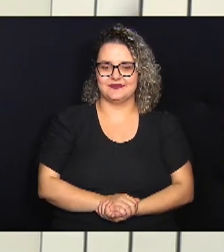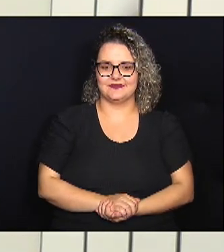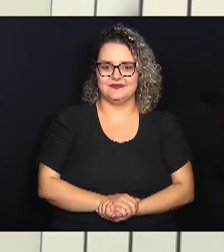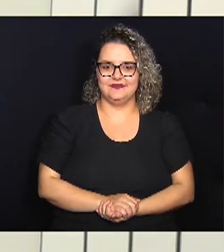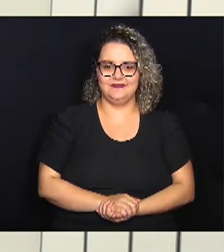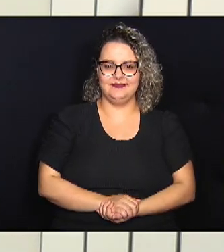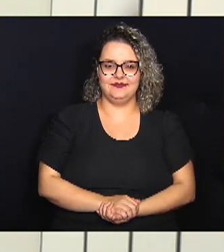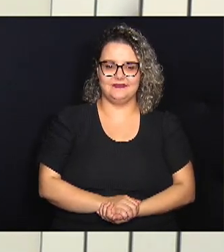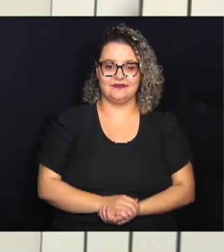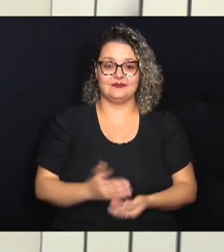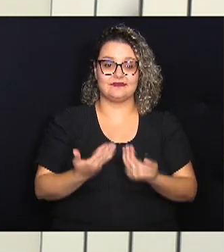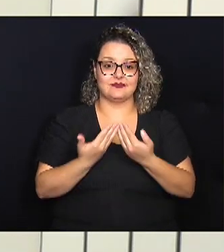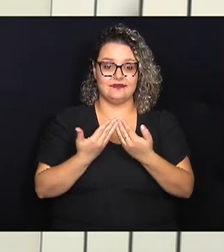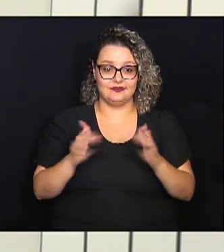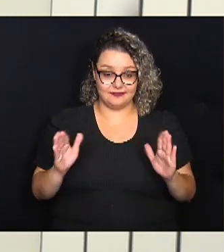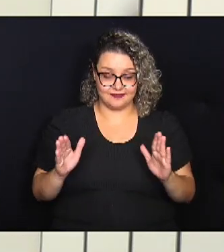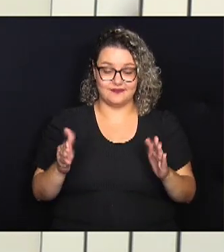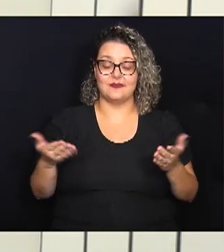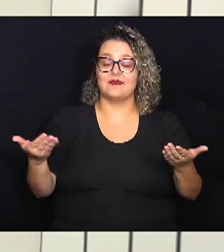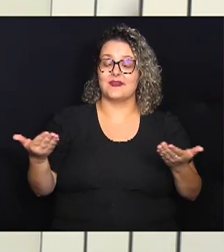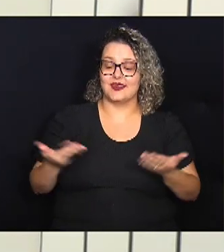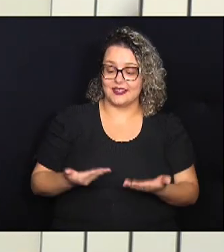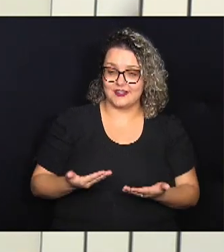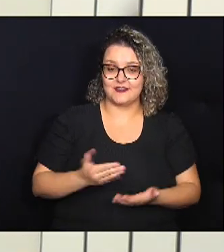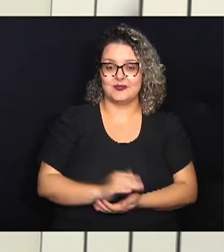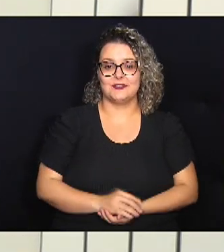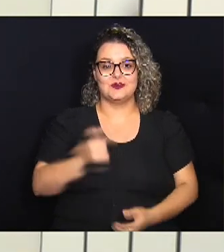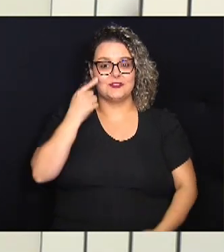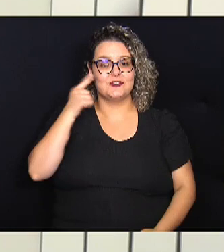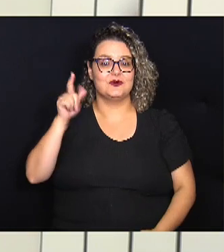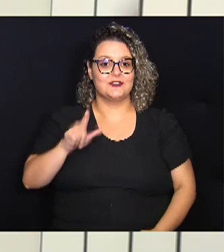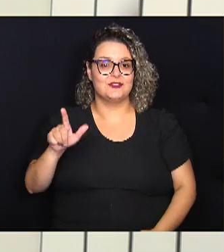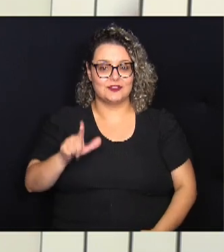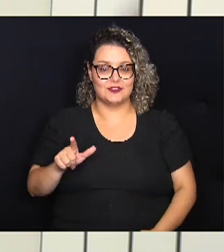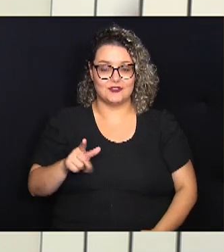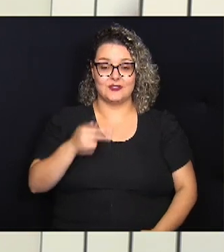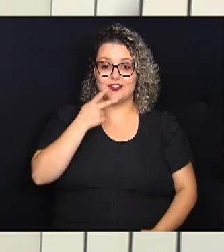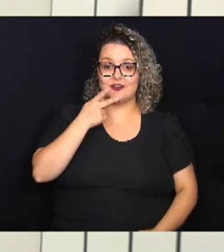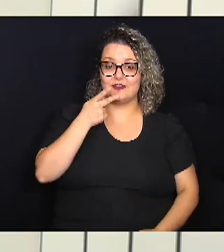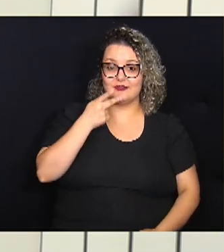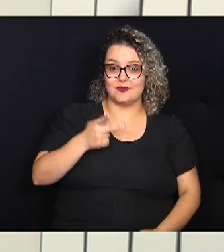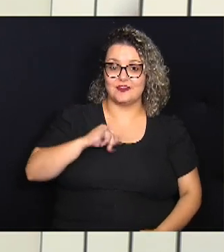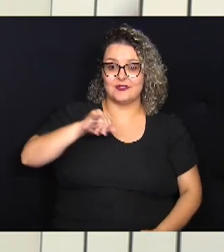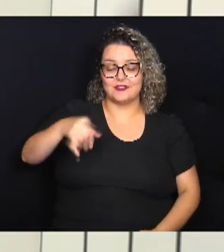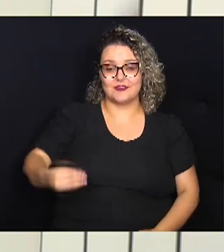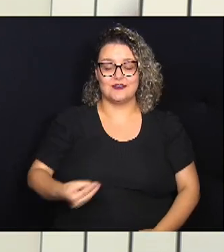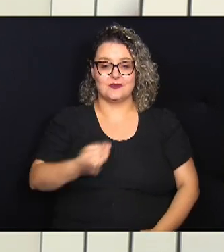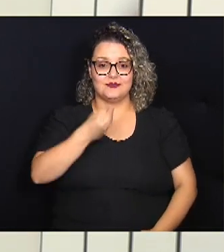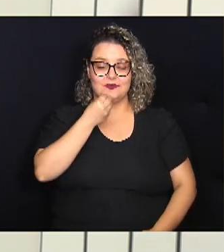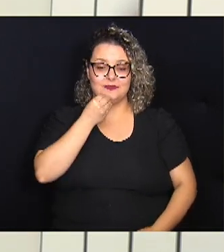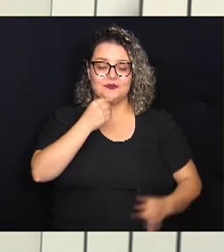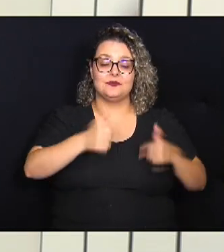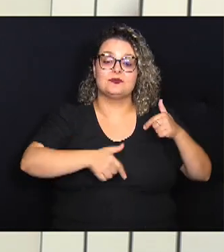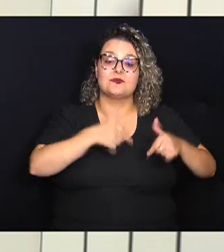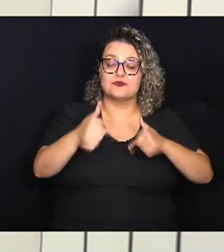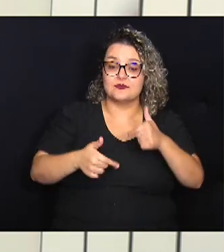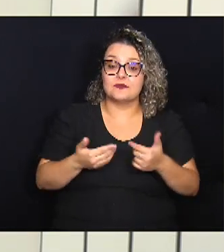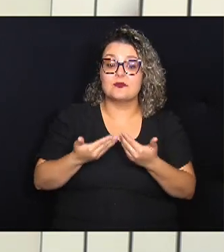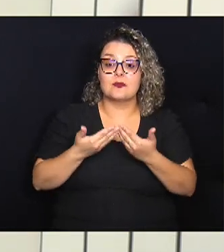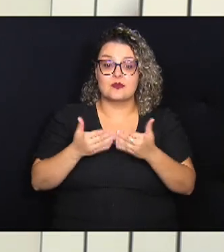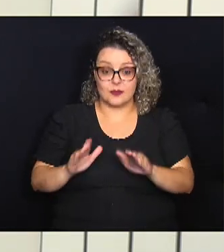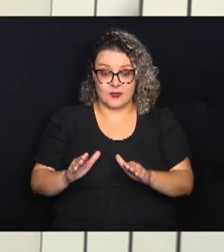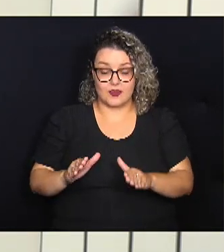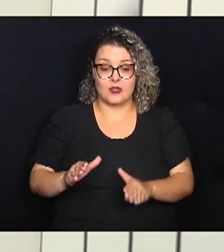E a gente abre a edição de hoje, claro, falando sobre as oportunidades de trabalho que estão disponíveis